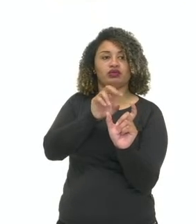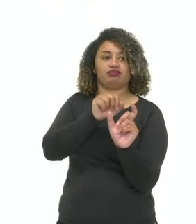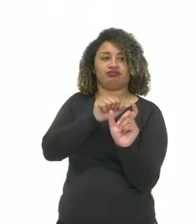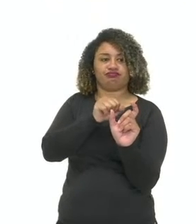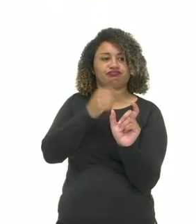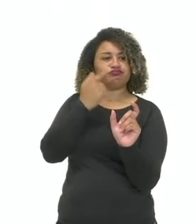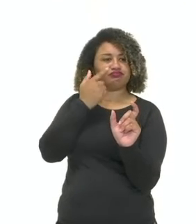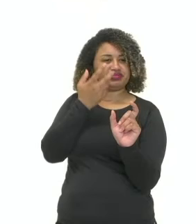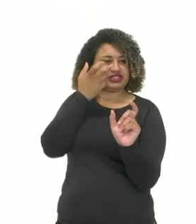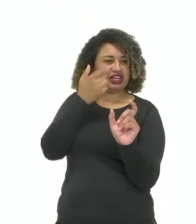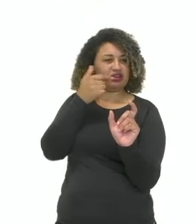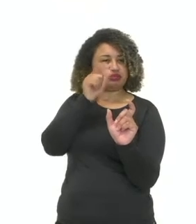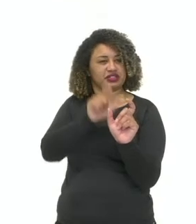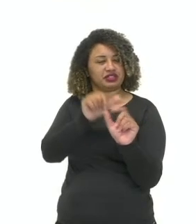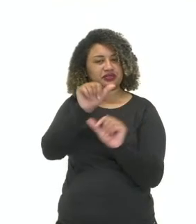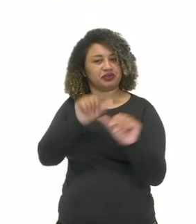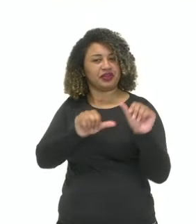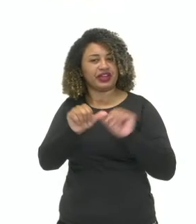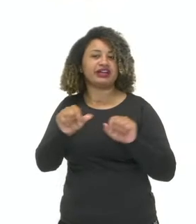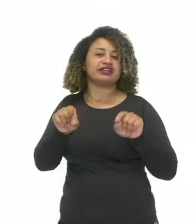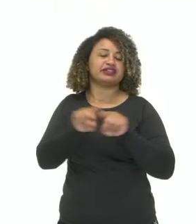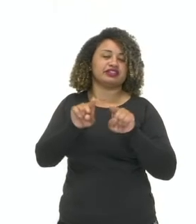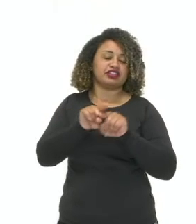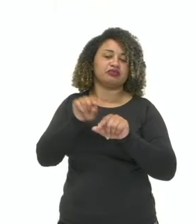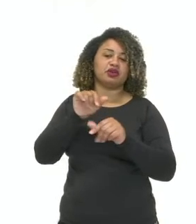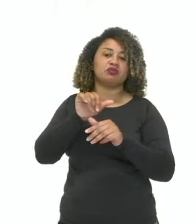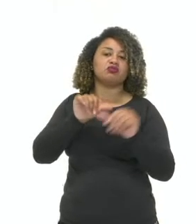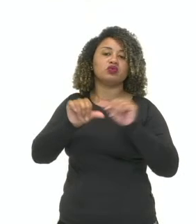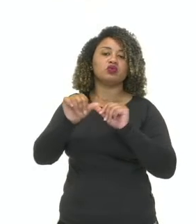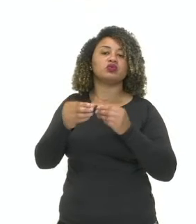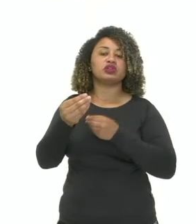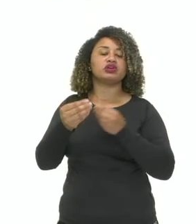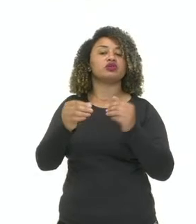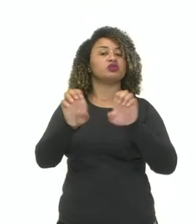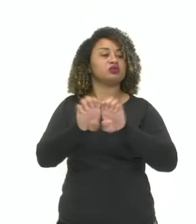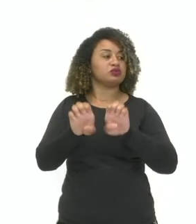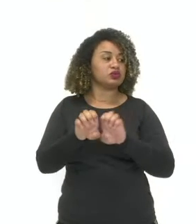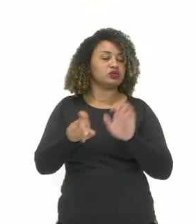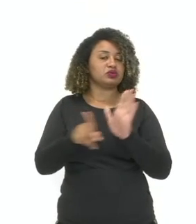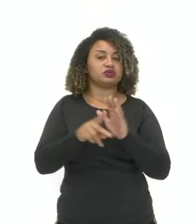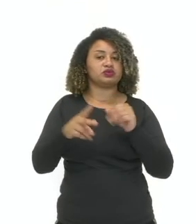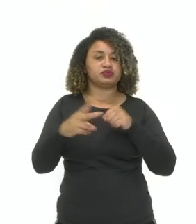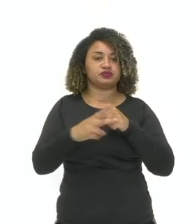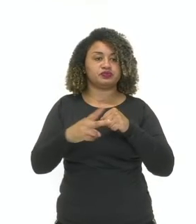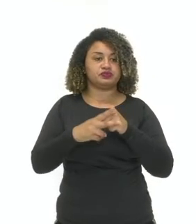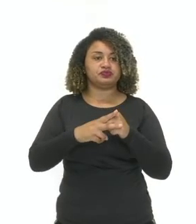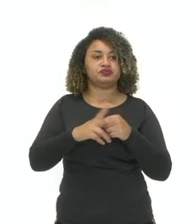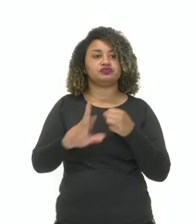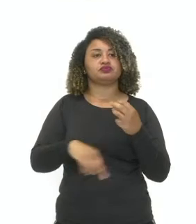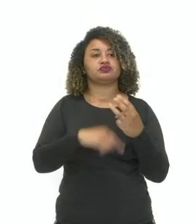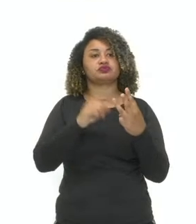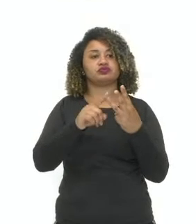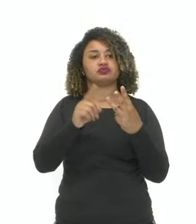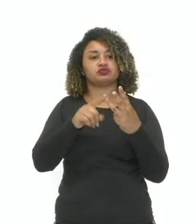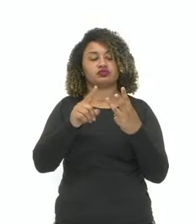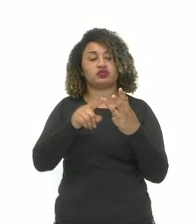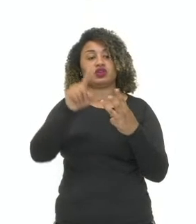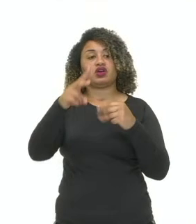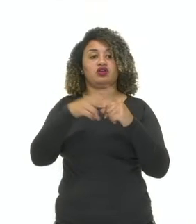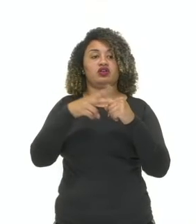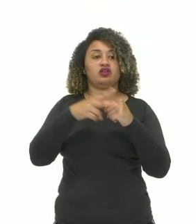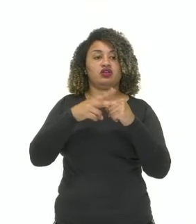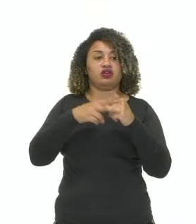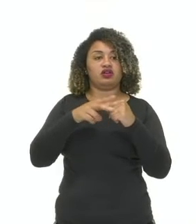tuvieron, certo? Muda também toda a estrutura do verbo. E aqui nós temos o verbo regular